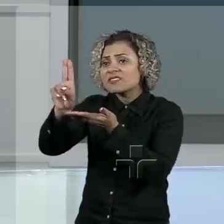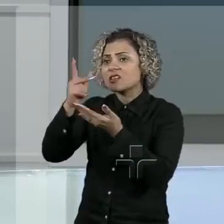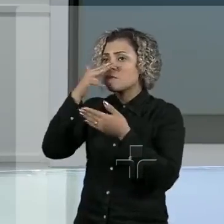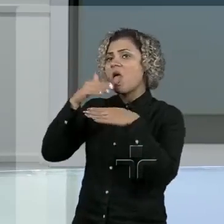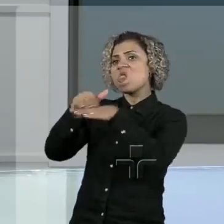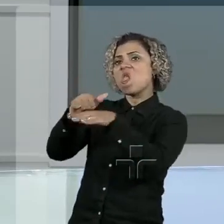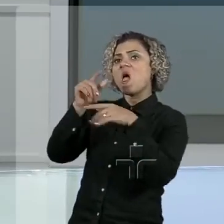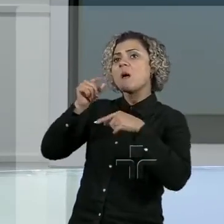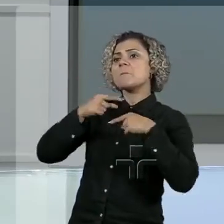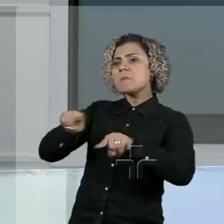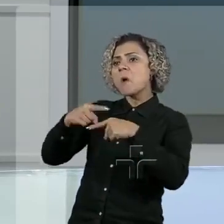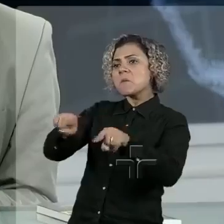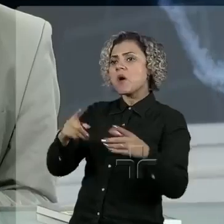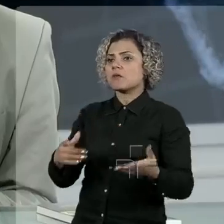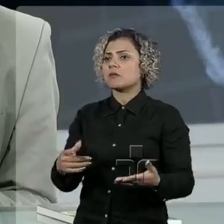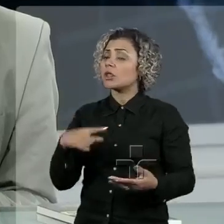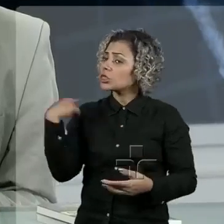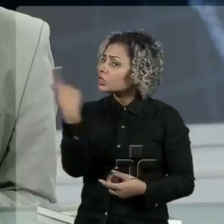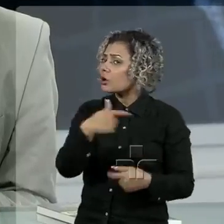Nós temos que falar